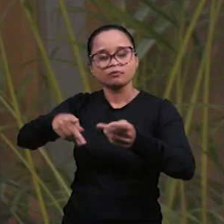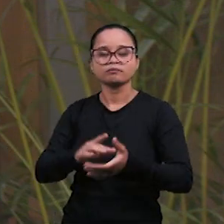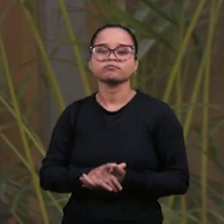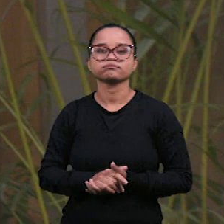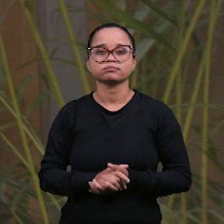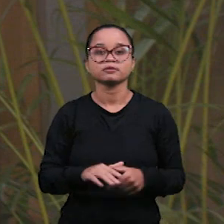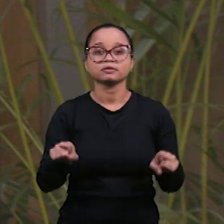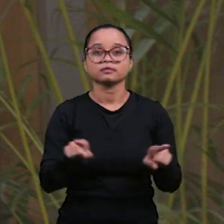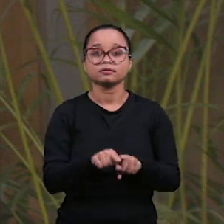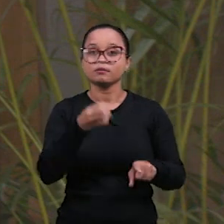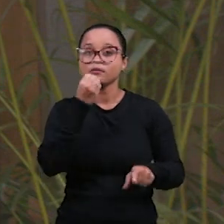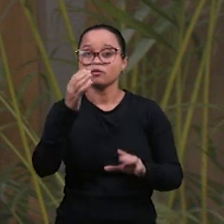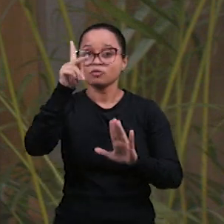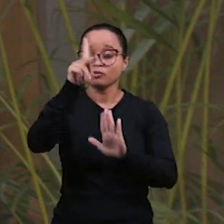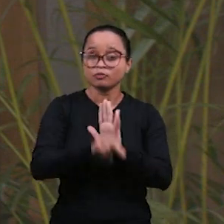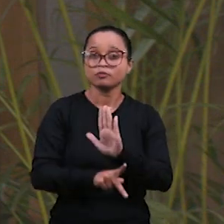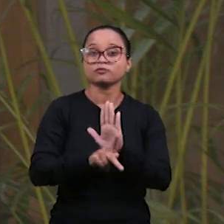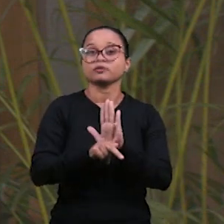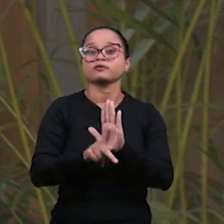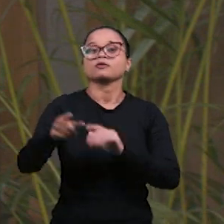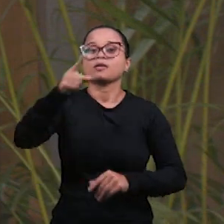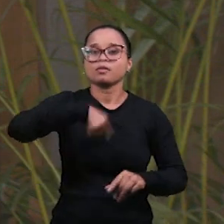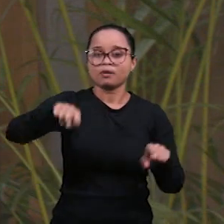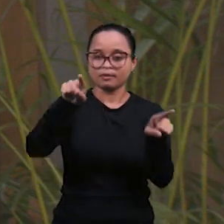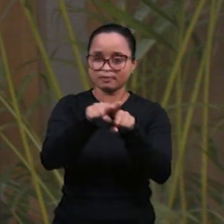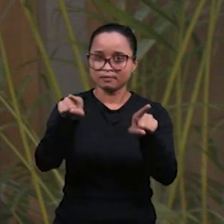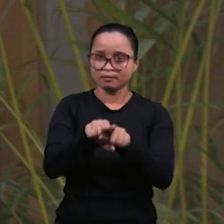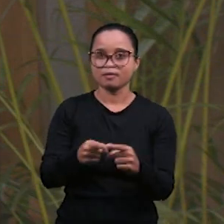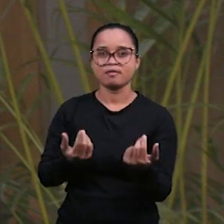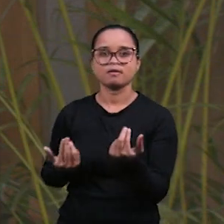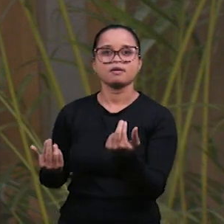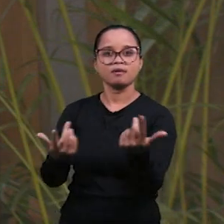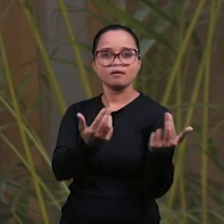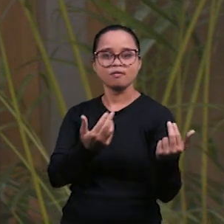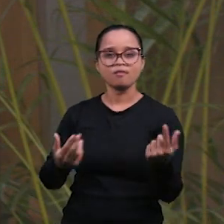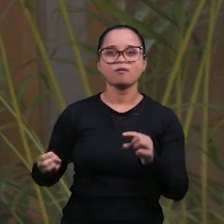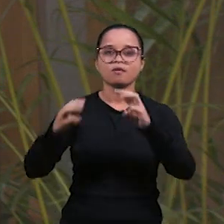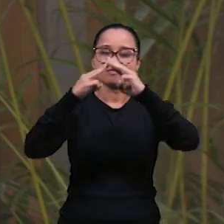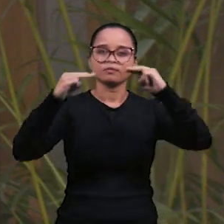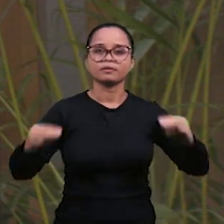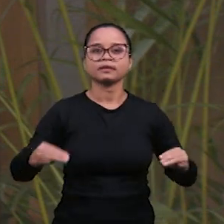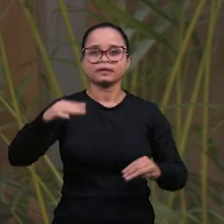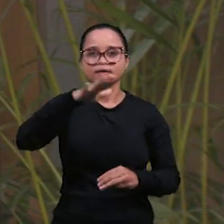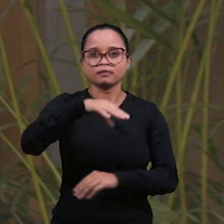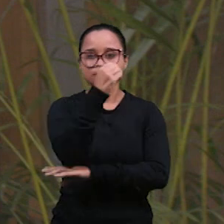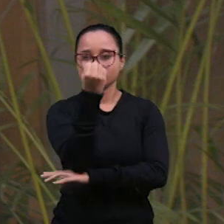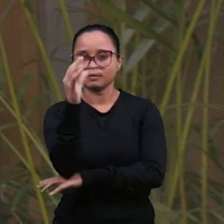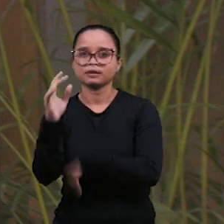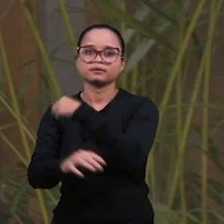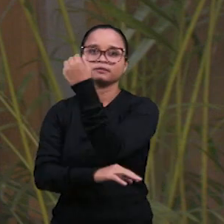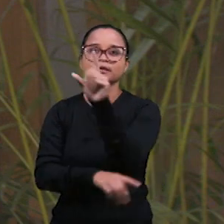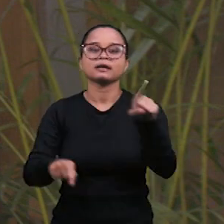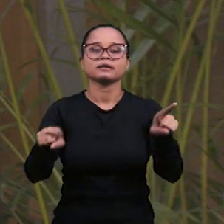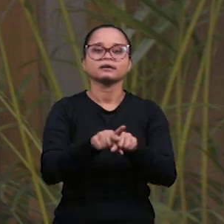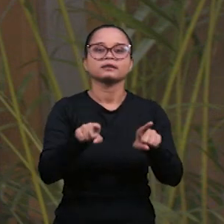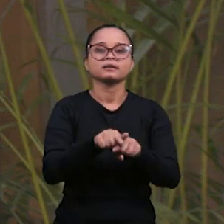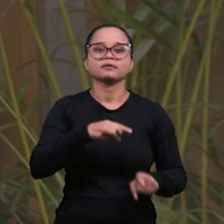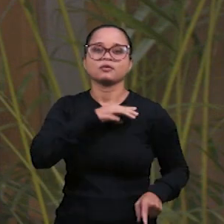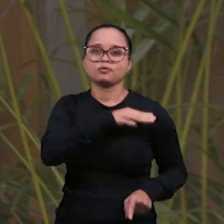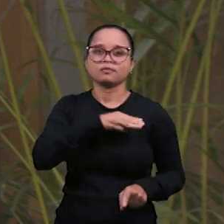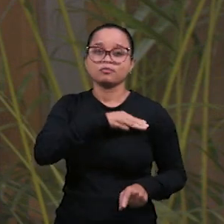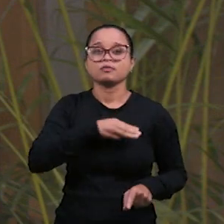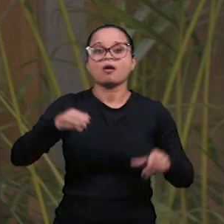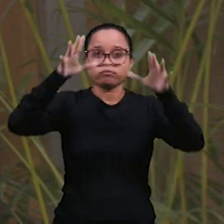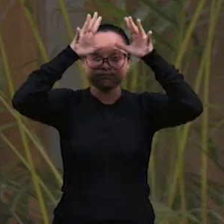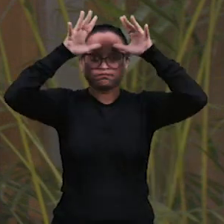desses projetos nós também fazemos, como fazemos no Manaim, na parte ambiental, como fazemos na Missão Amazônia, na parte social, enfim,